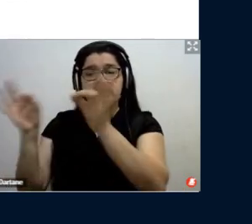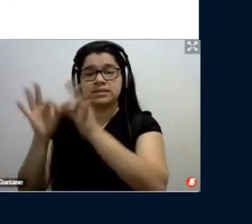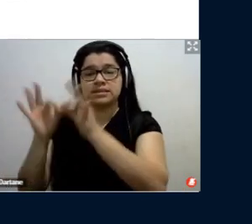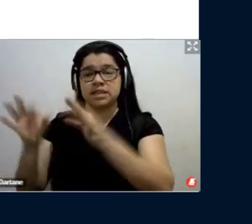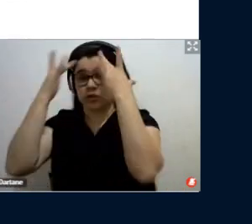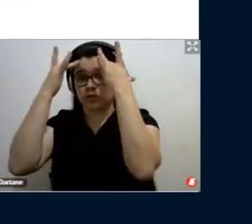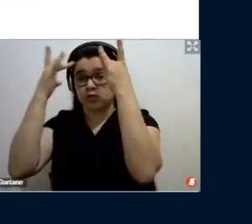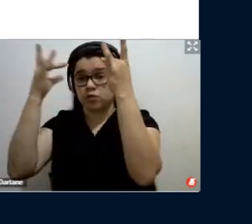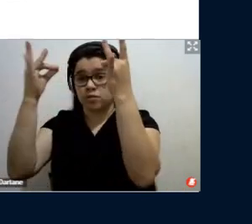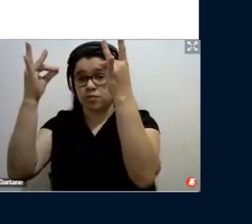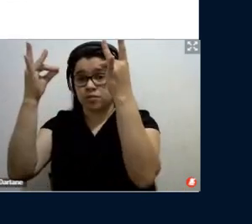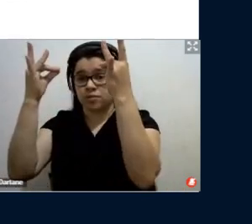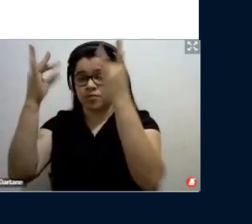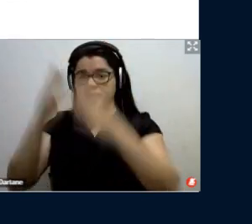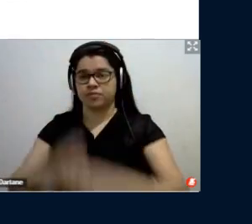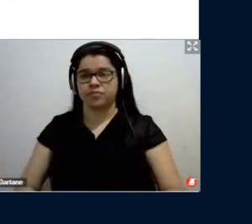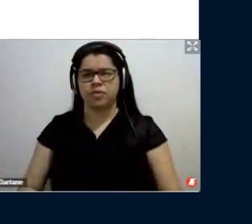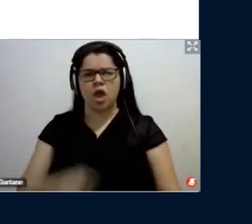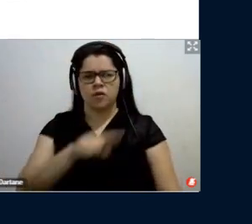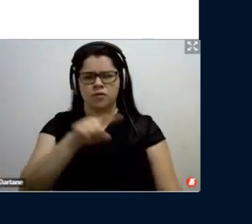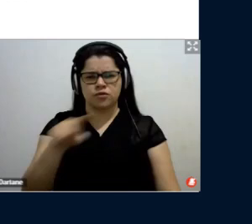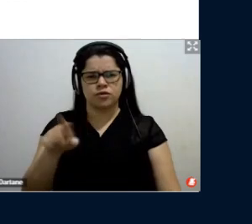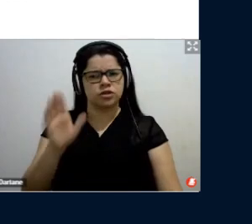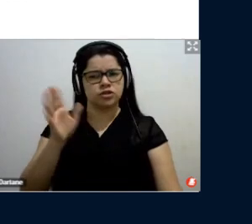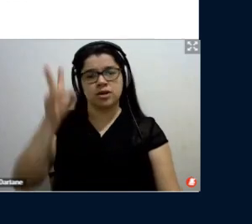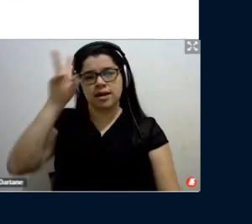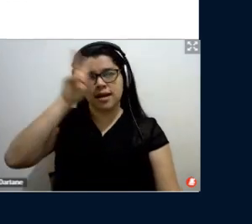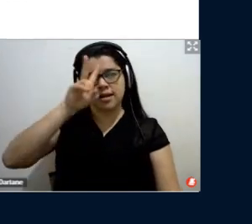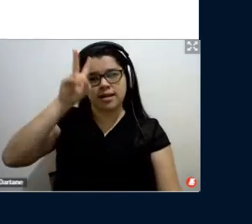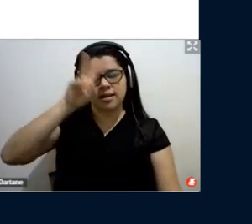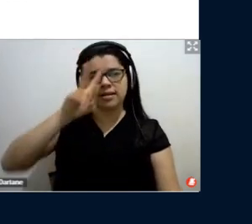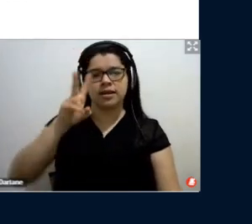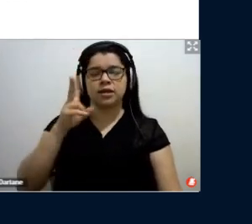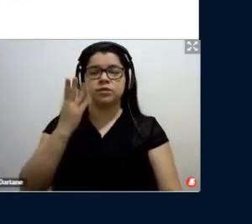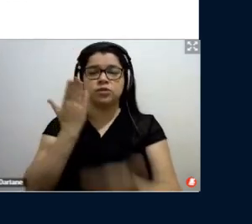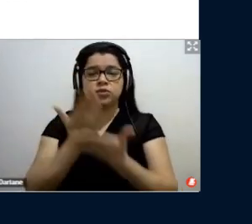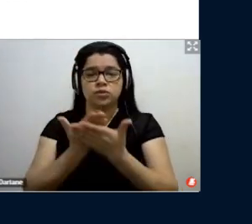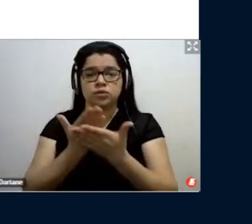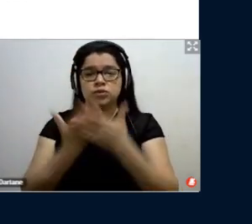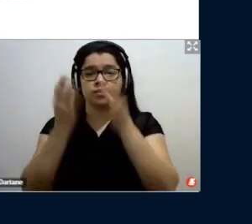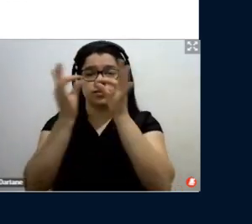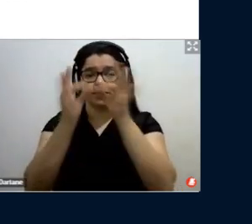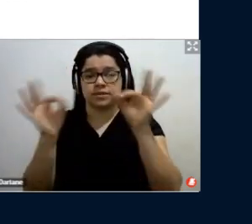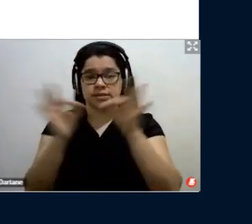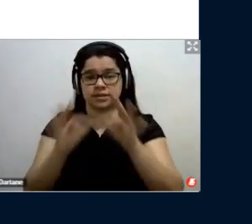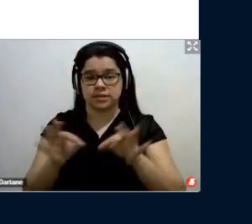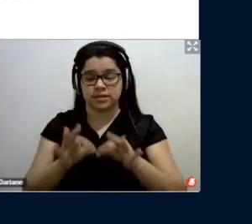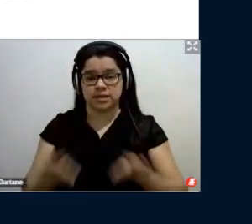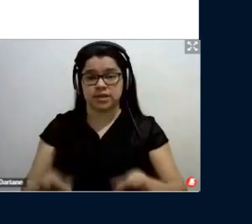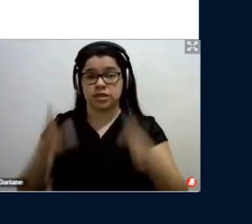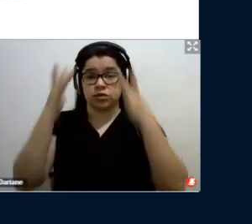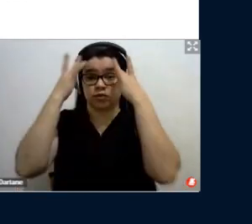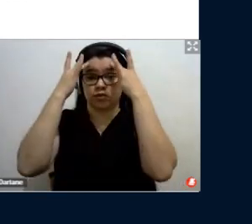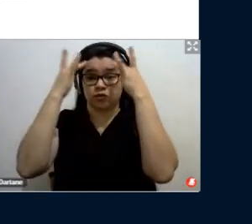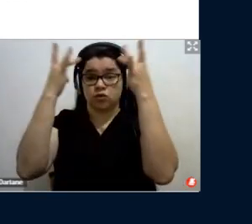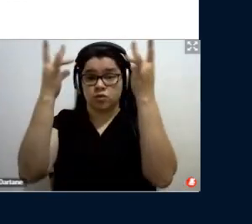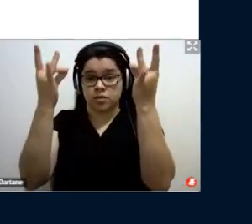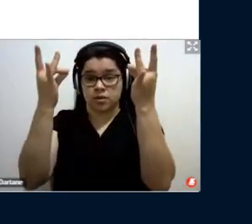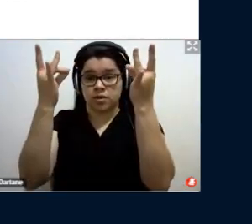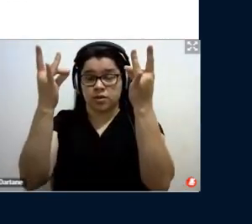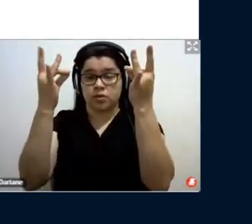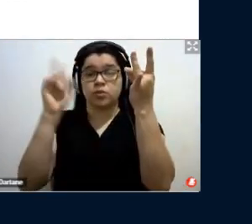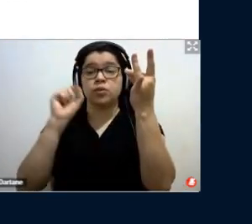devem estar lembrados que nós estudamos a sintaxe formal, tá? Da